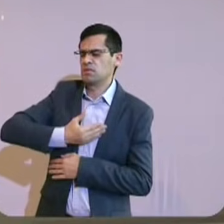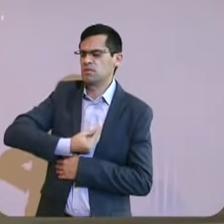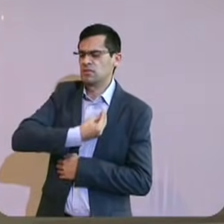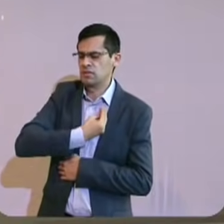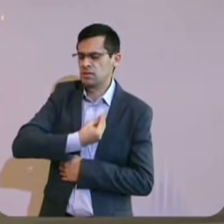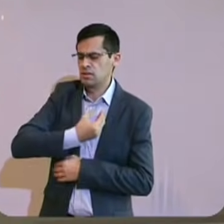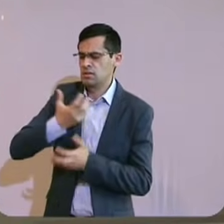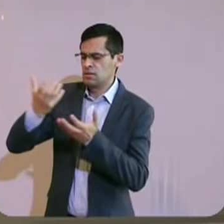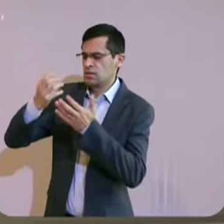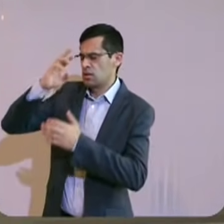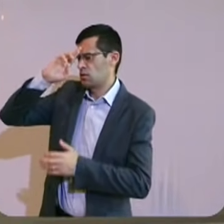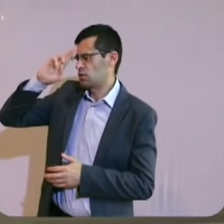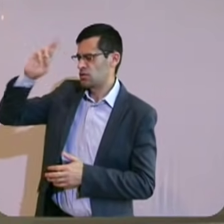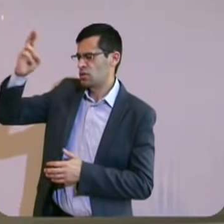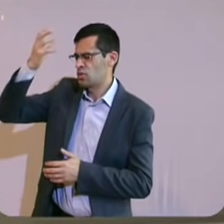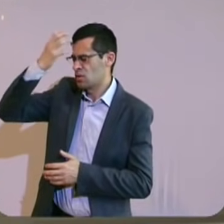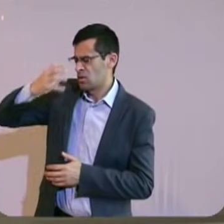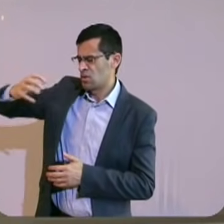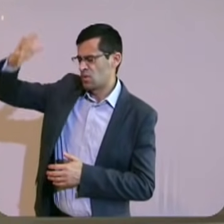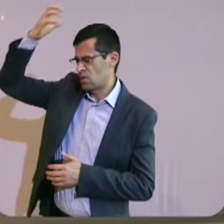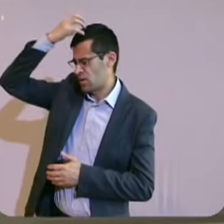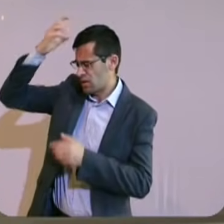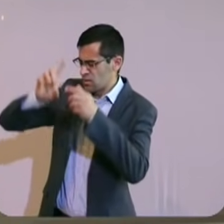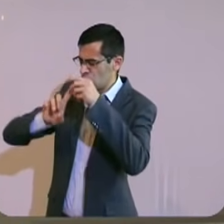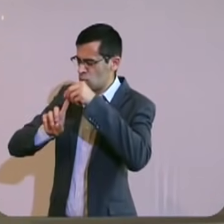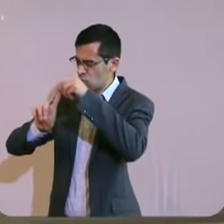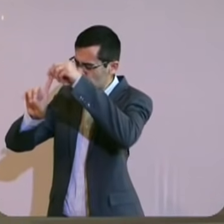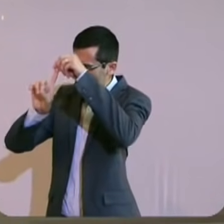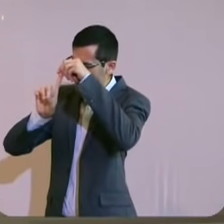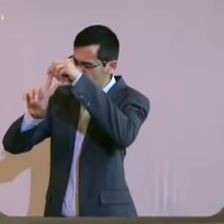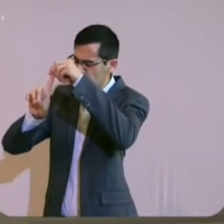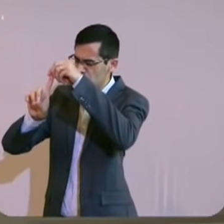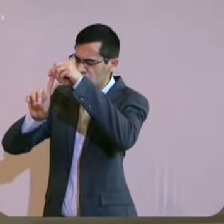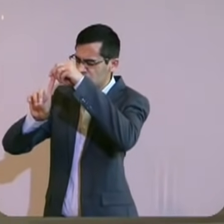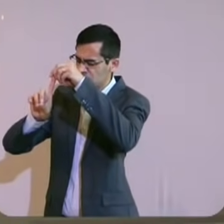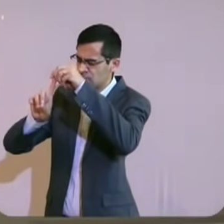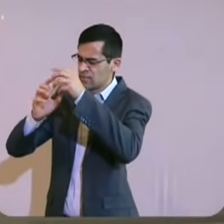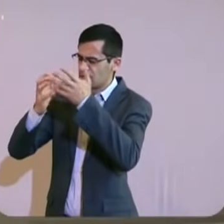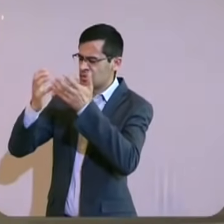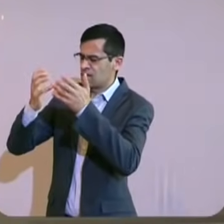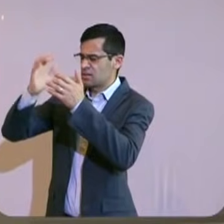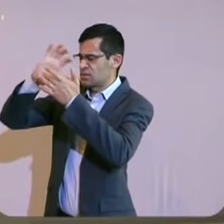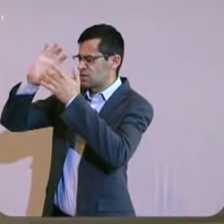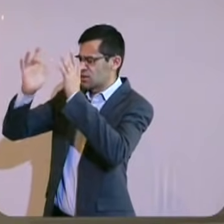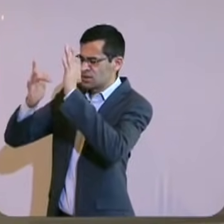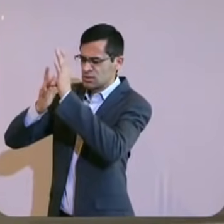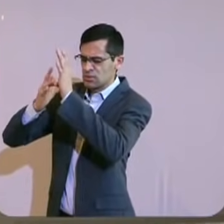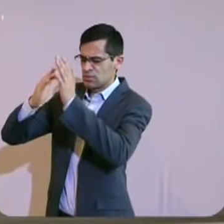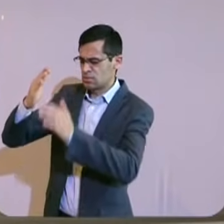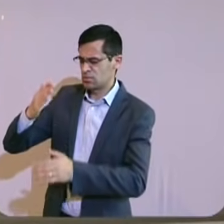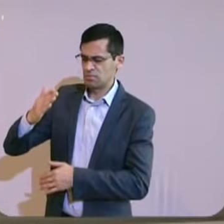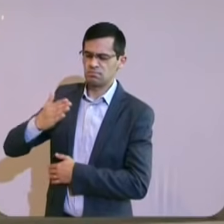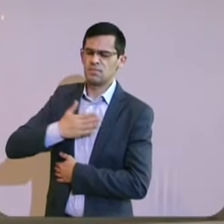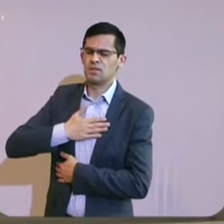quero fazer do Senhor o Rei absoluto. Eu quero te fazer, Jesus, o